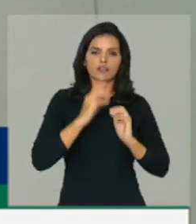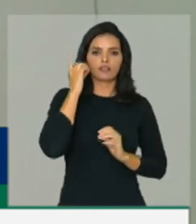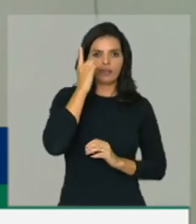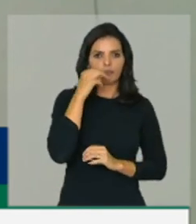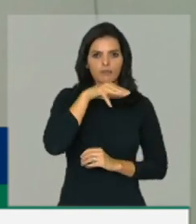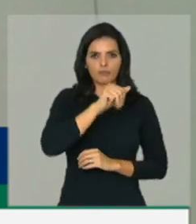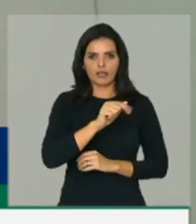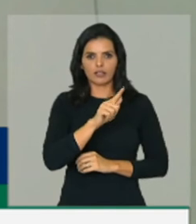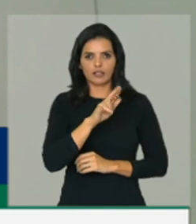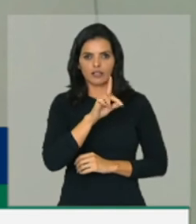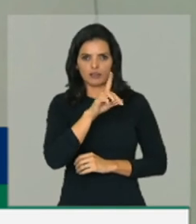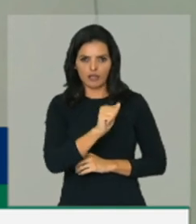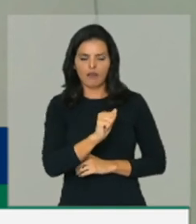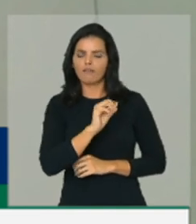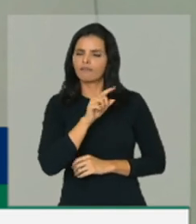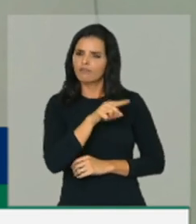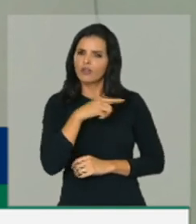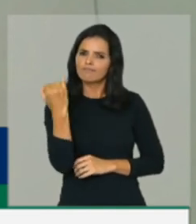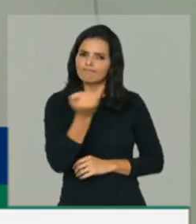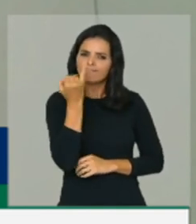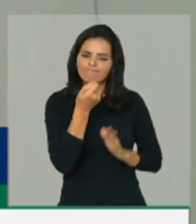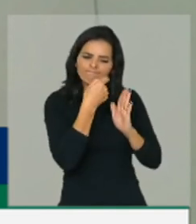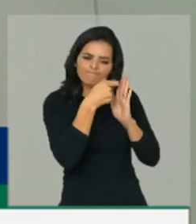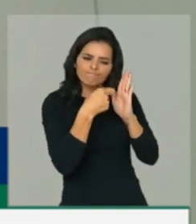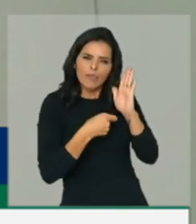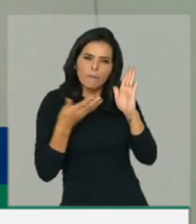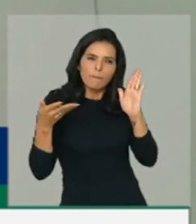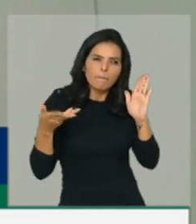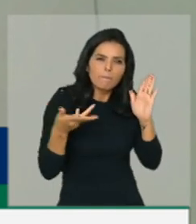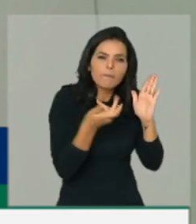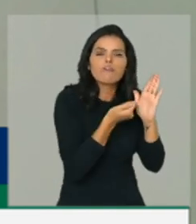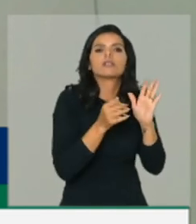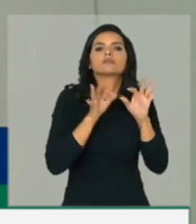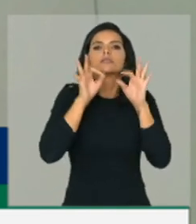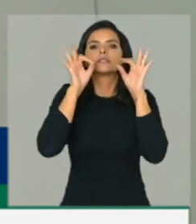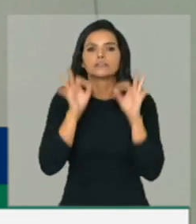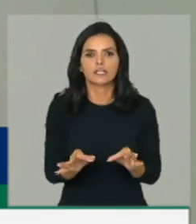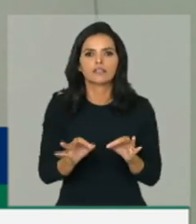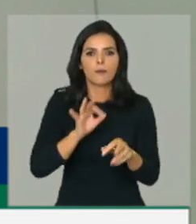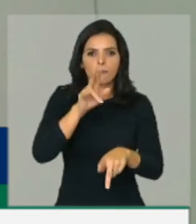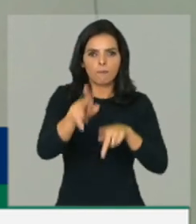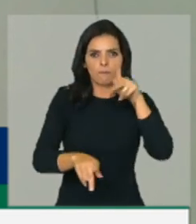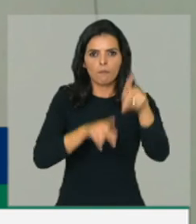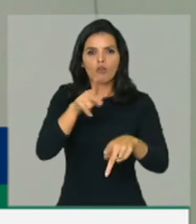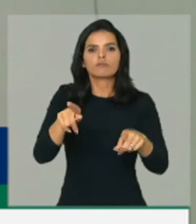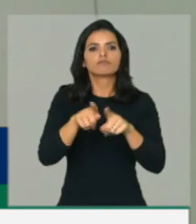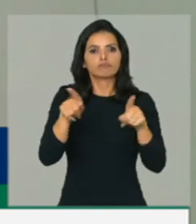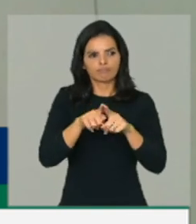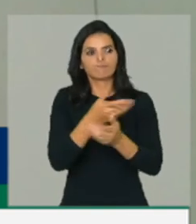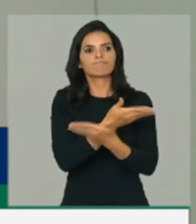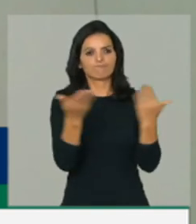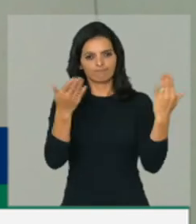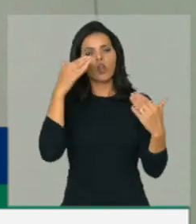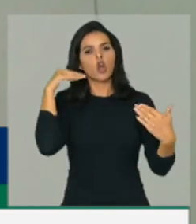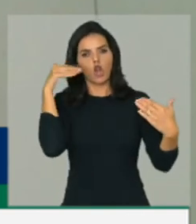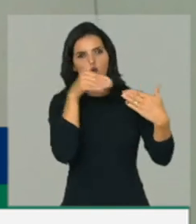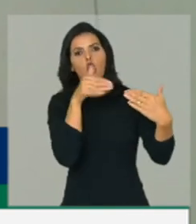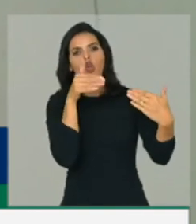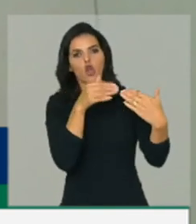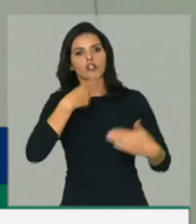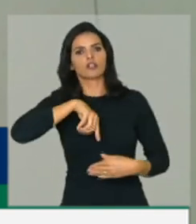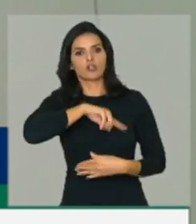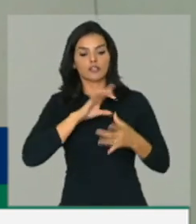Magda Mofato foi extremamente bem desenhado e eu tenho certeza que a população teve a resposta de uma Câmara que